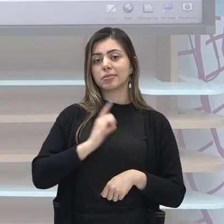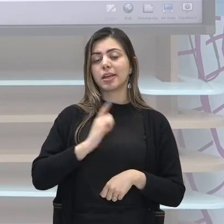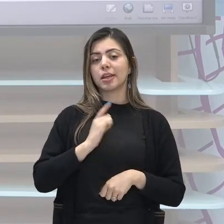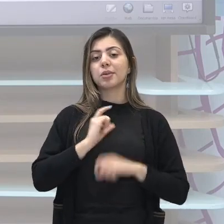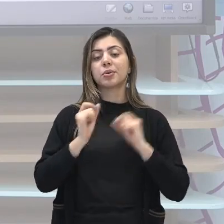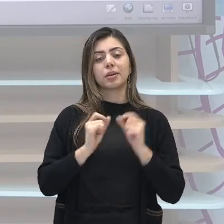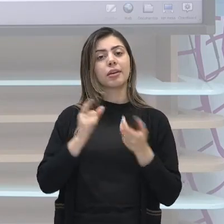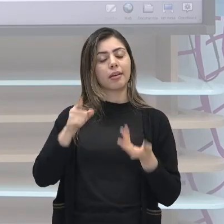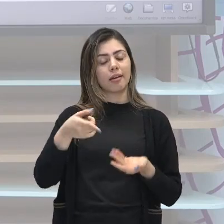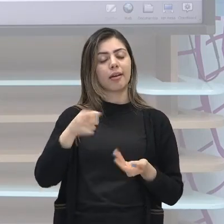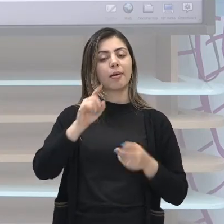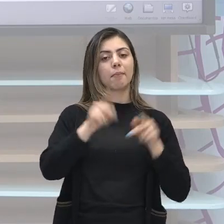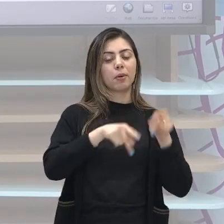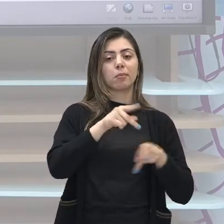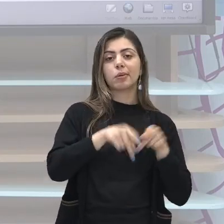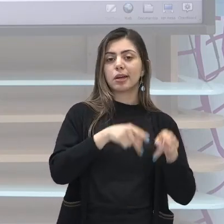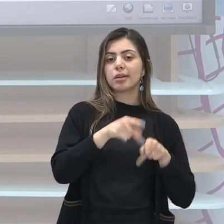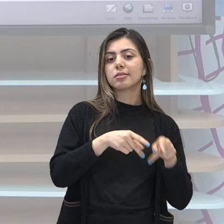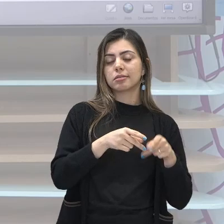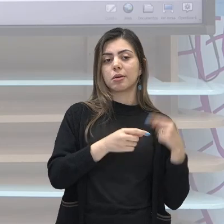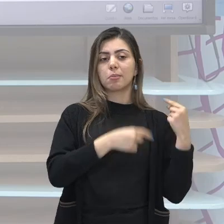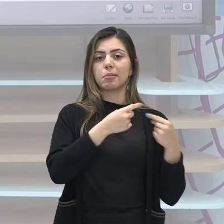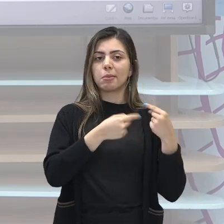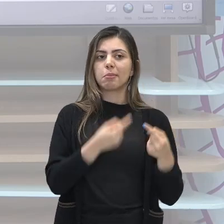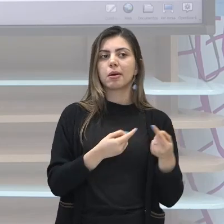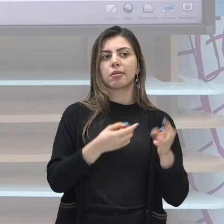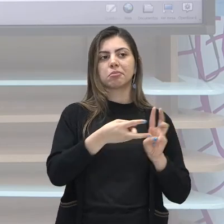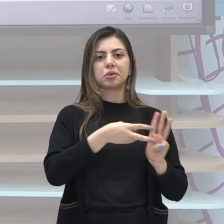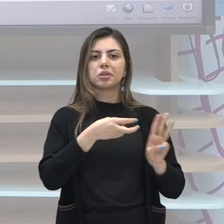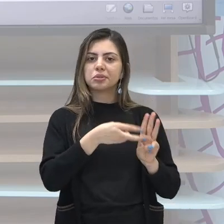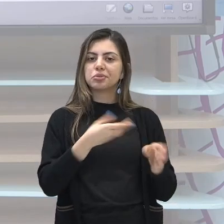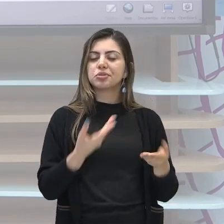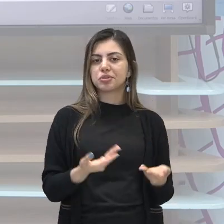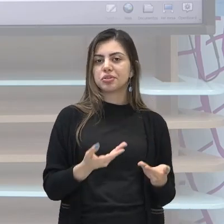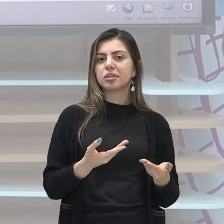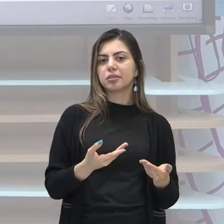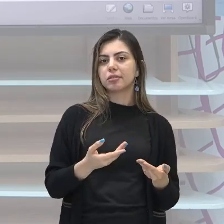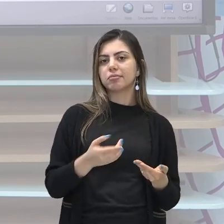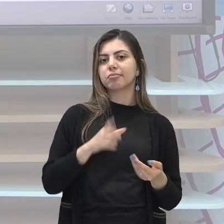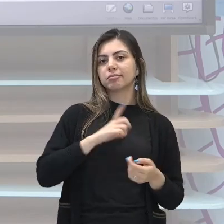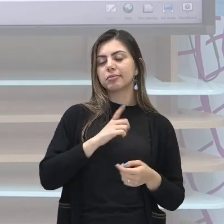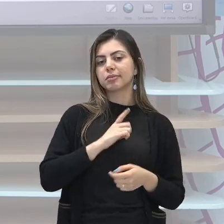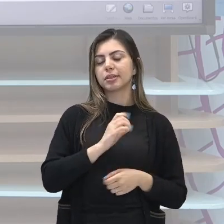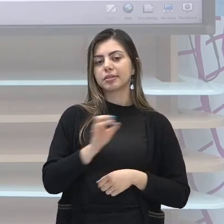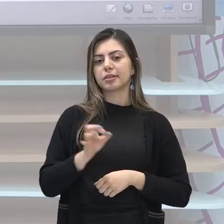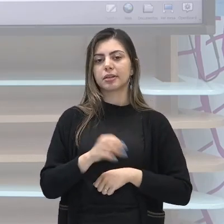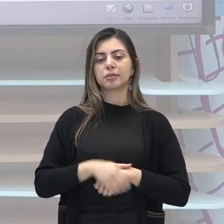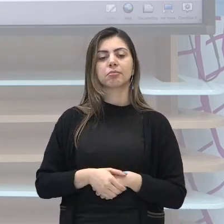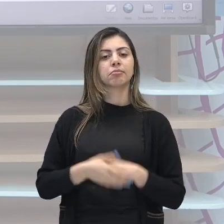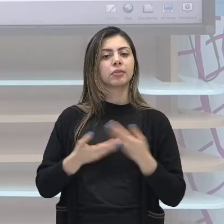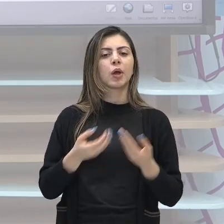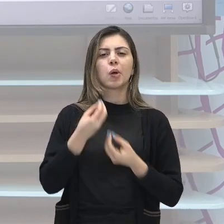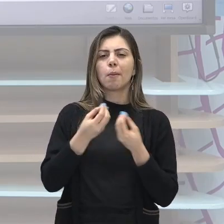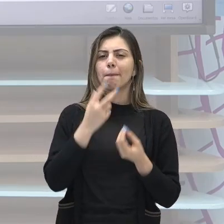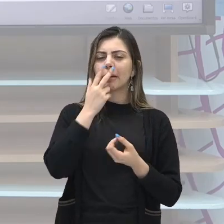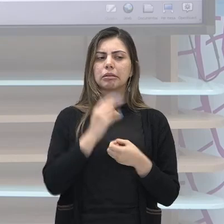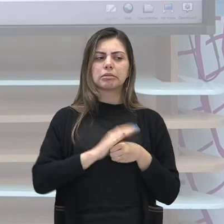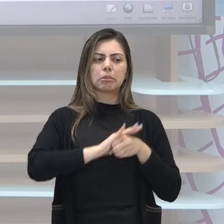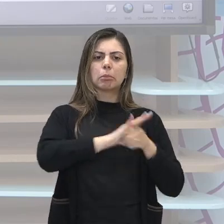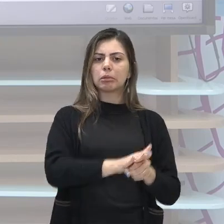os povos originários, os povos indígenas, afro-brasileiros, sendo o quê?